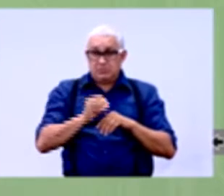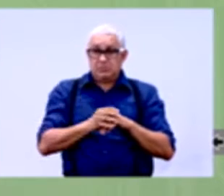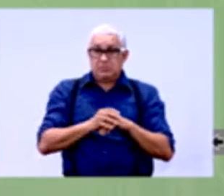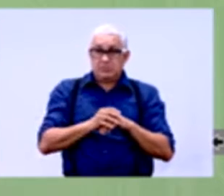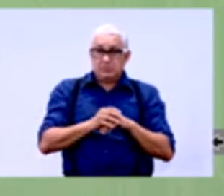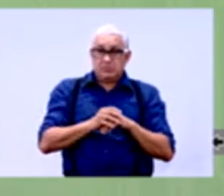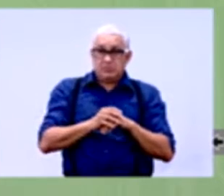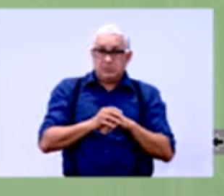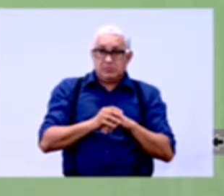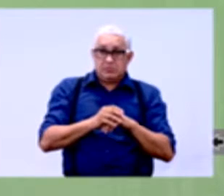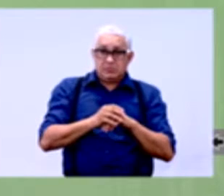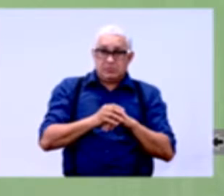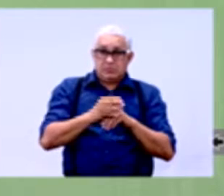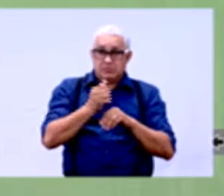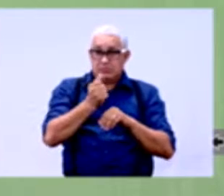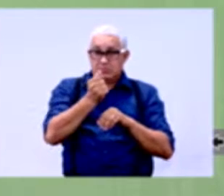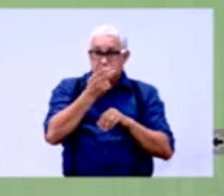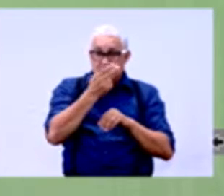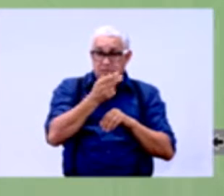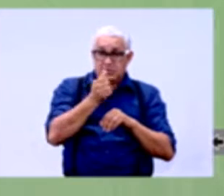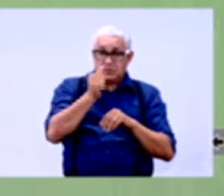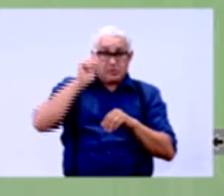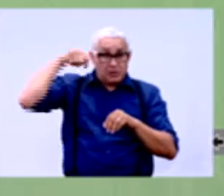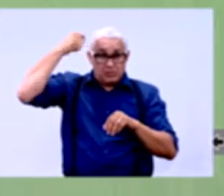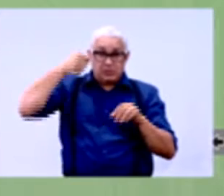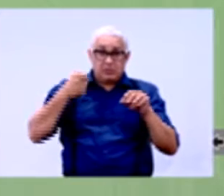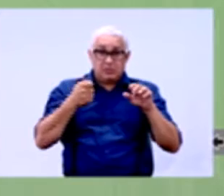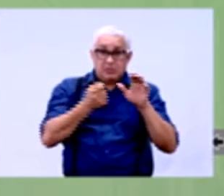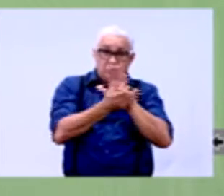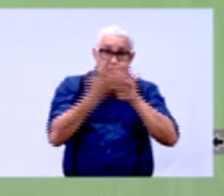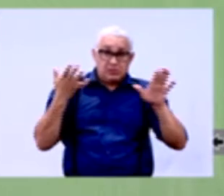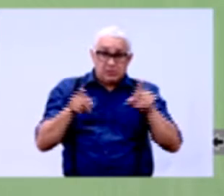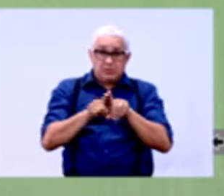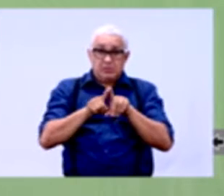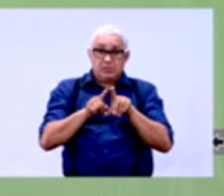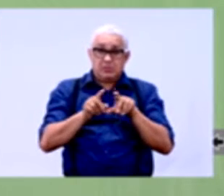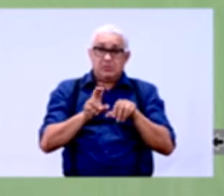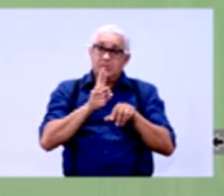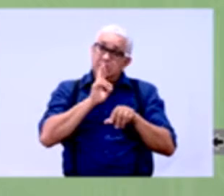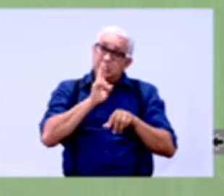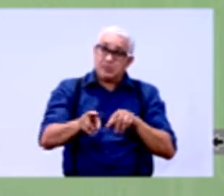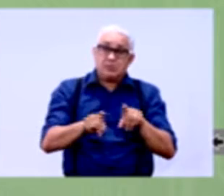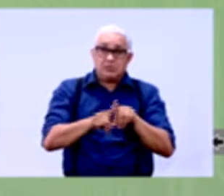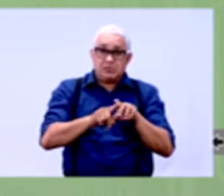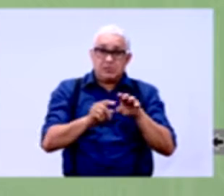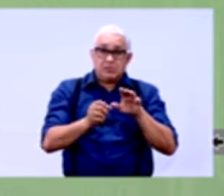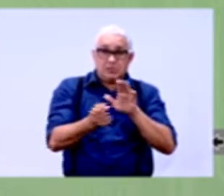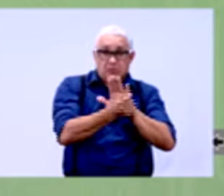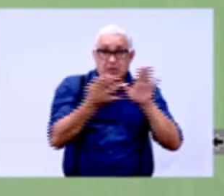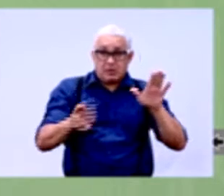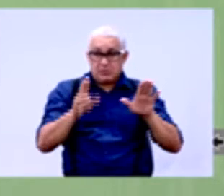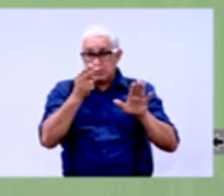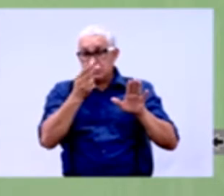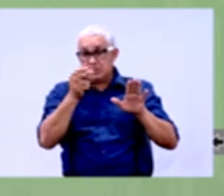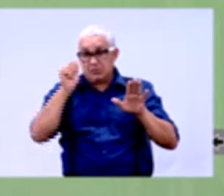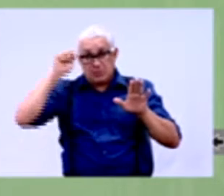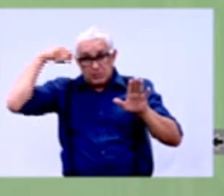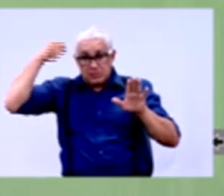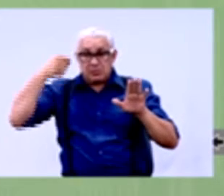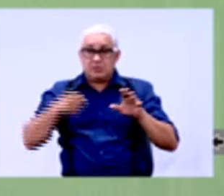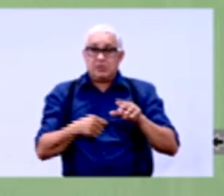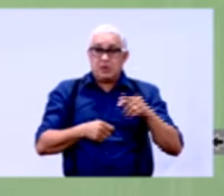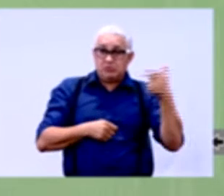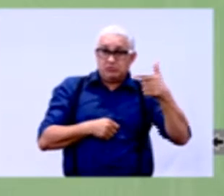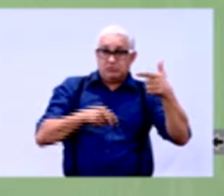sentido ator-aplicação e de resposta quando está vindo no sentido aplicação-ator. Já quando estamos no